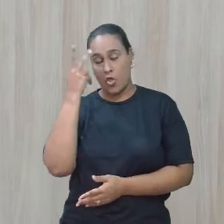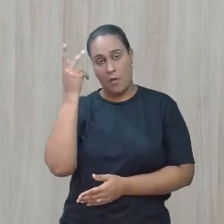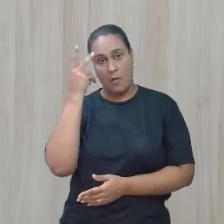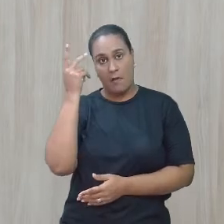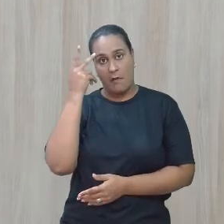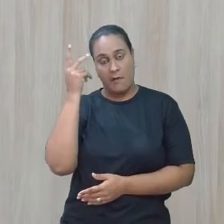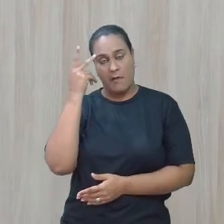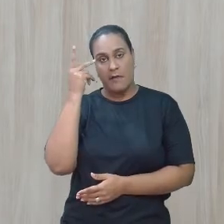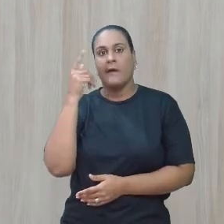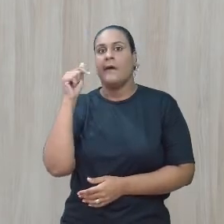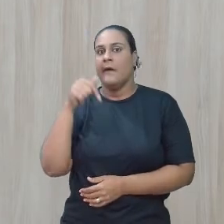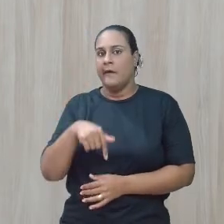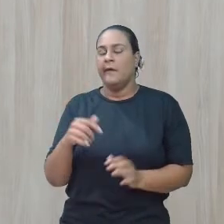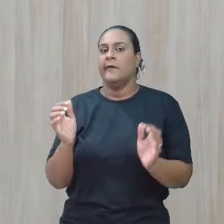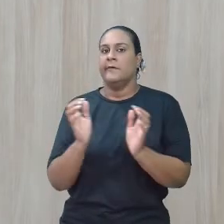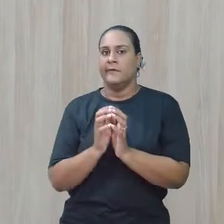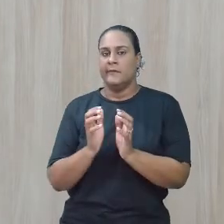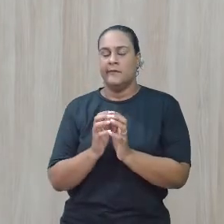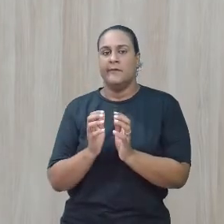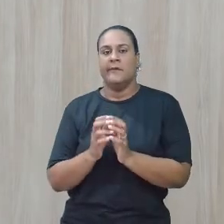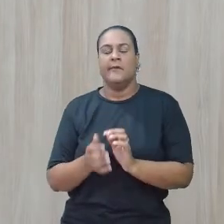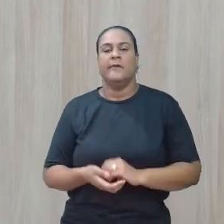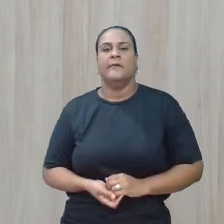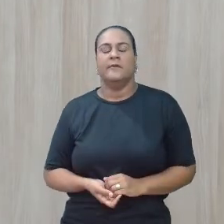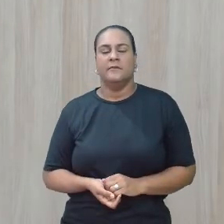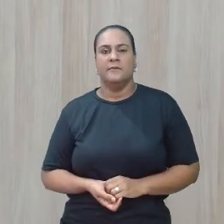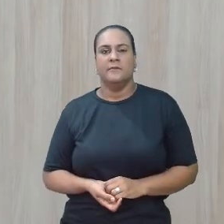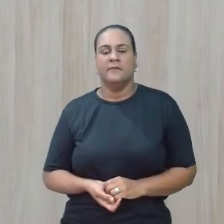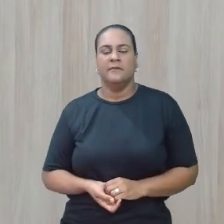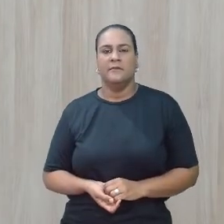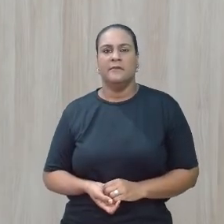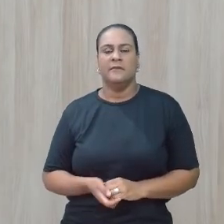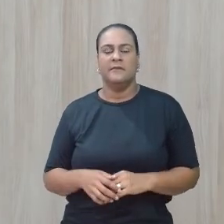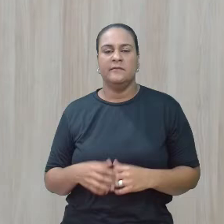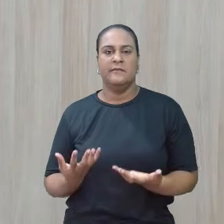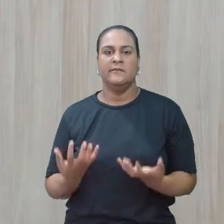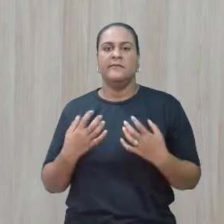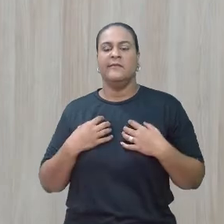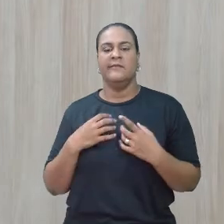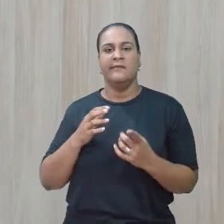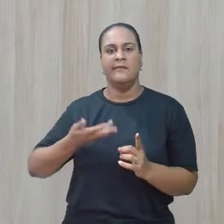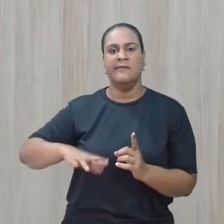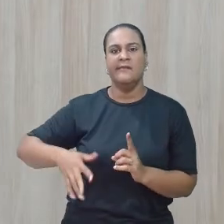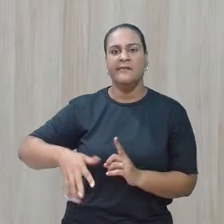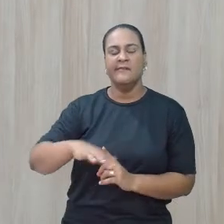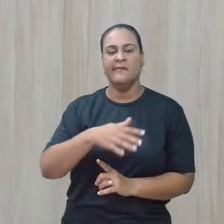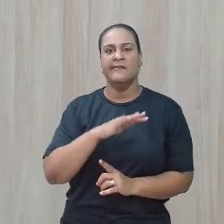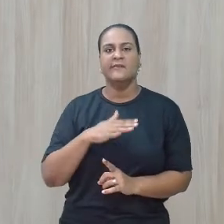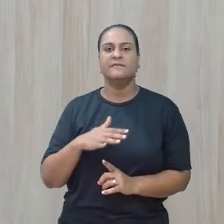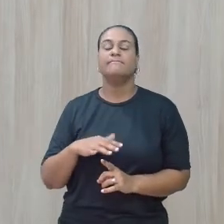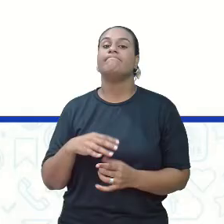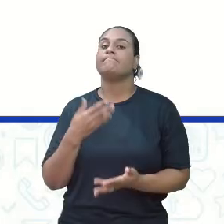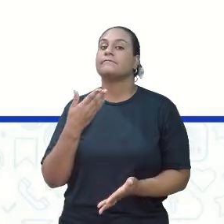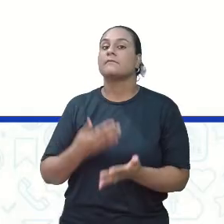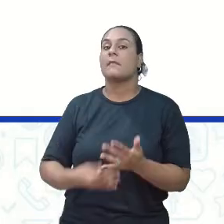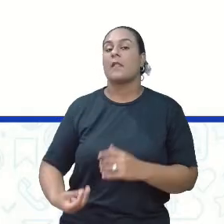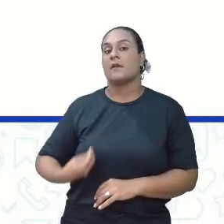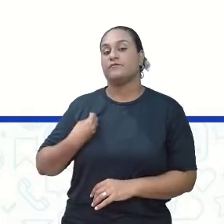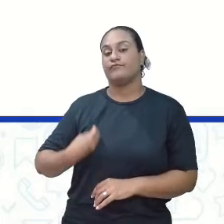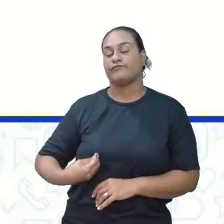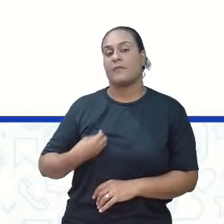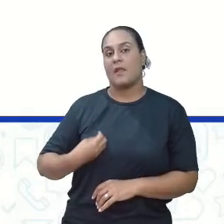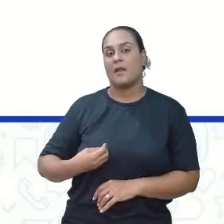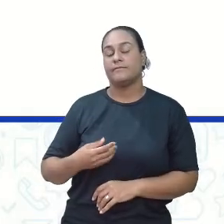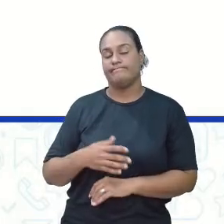muito, né, aqui na nossa cidade. Então, os impactos dos desastres ambientais a perda de vidas humanas